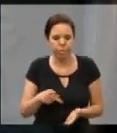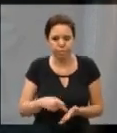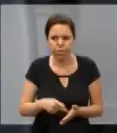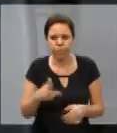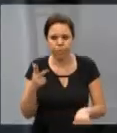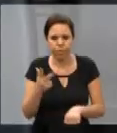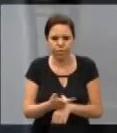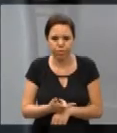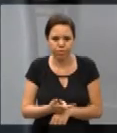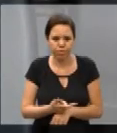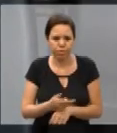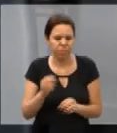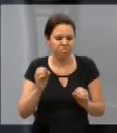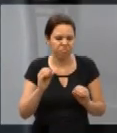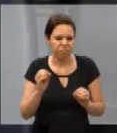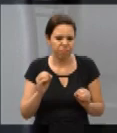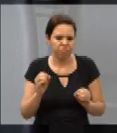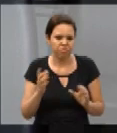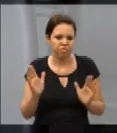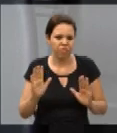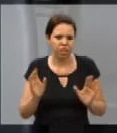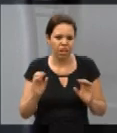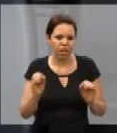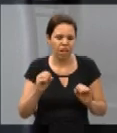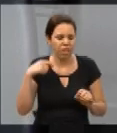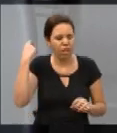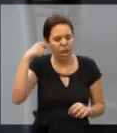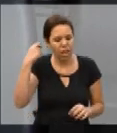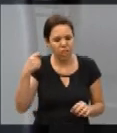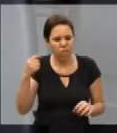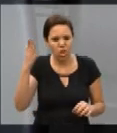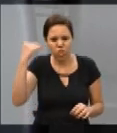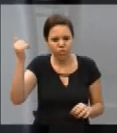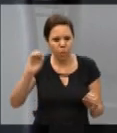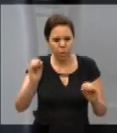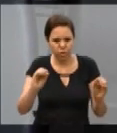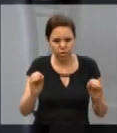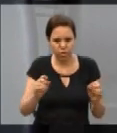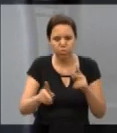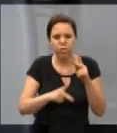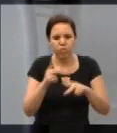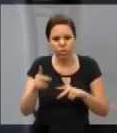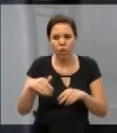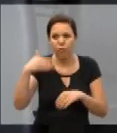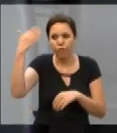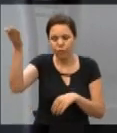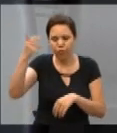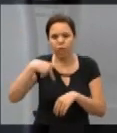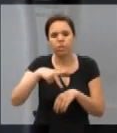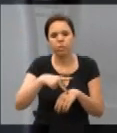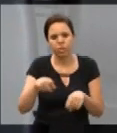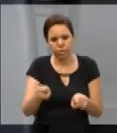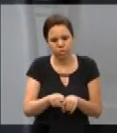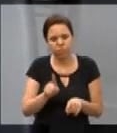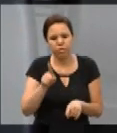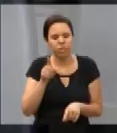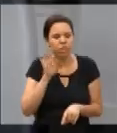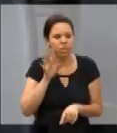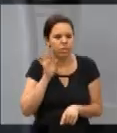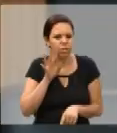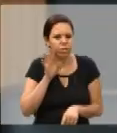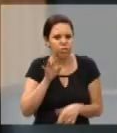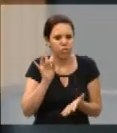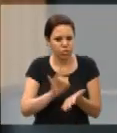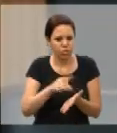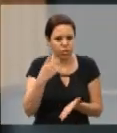filmado sem grandes estrelas. São atores da região, mesmo fora do país, entendeu? Isso eu acho bem bacana. Você